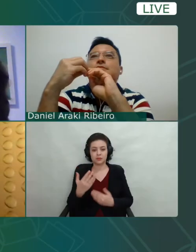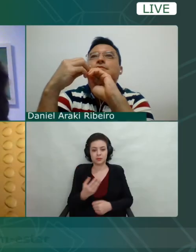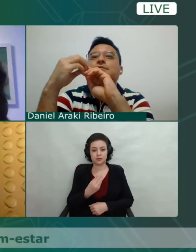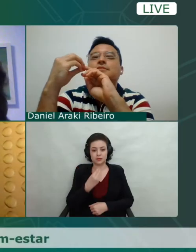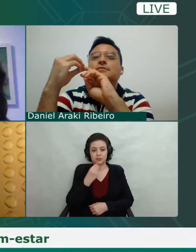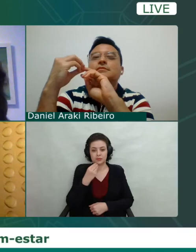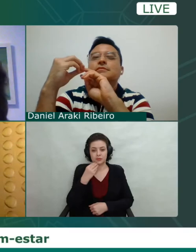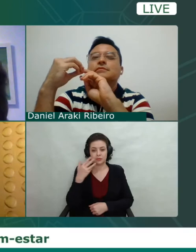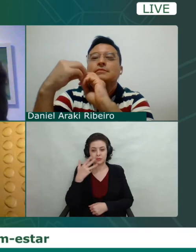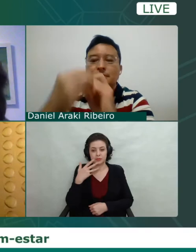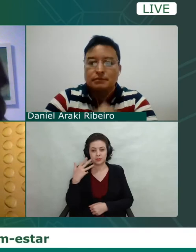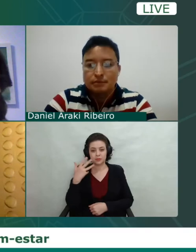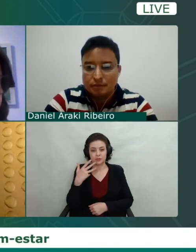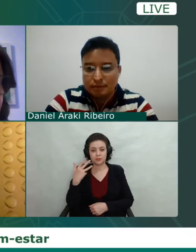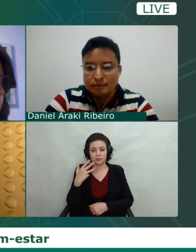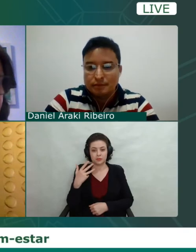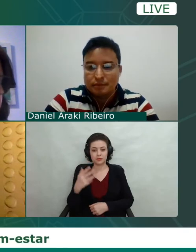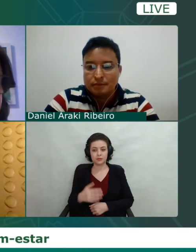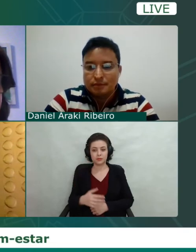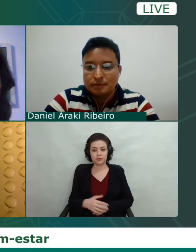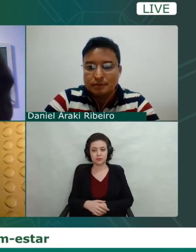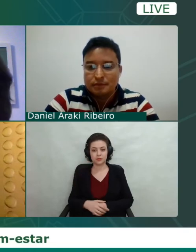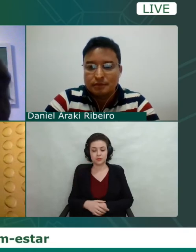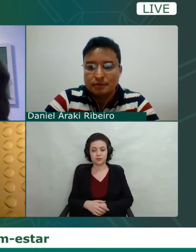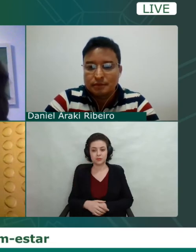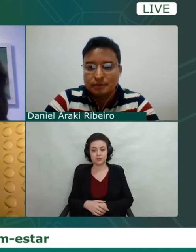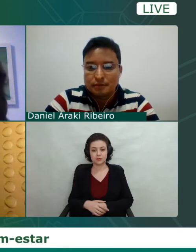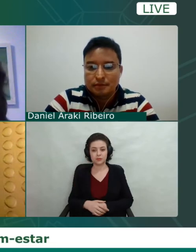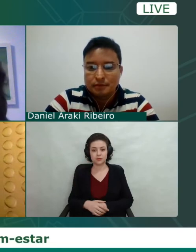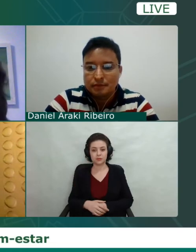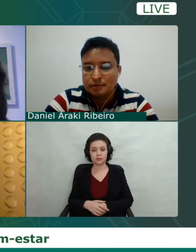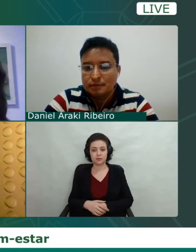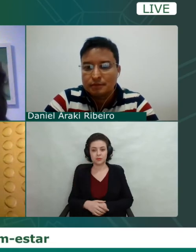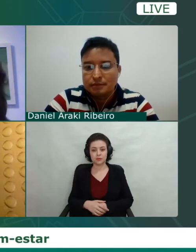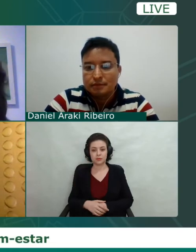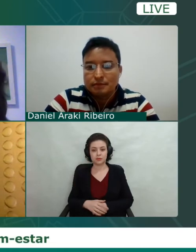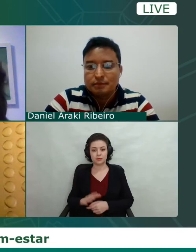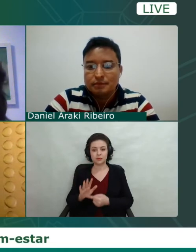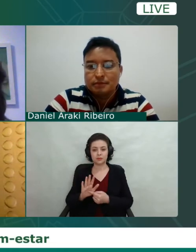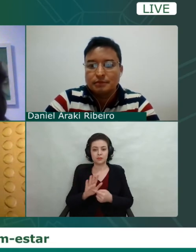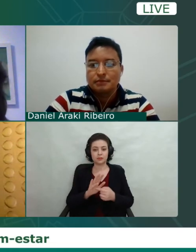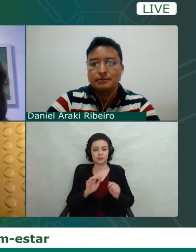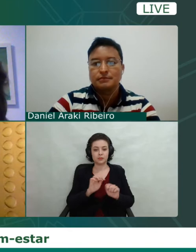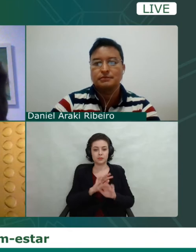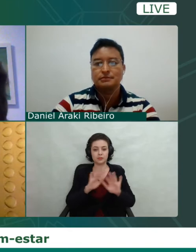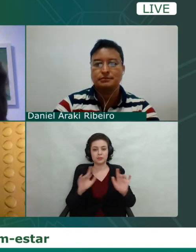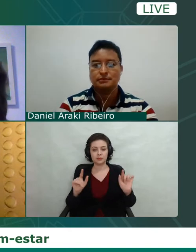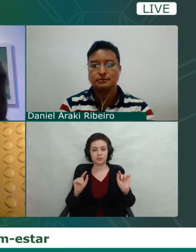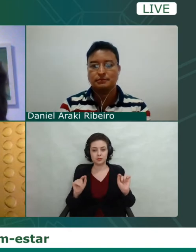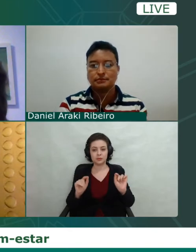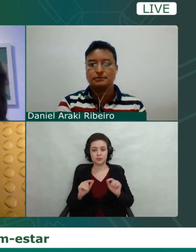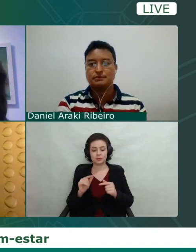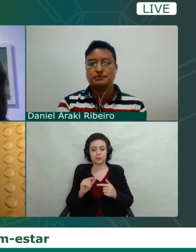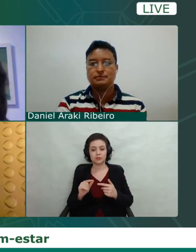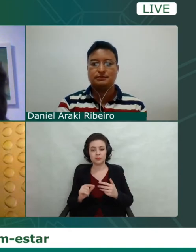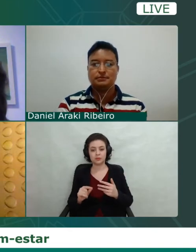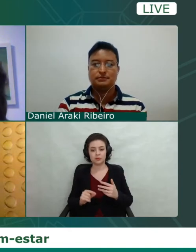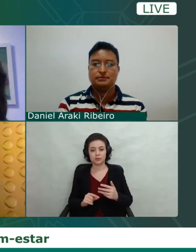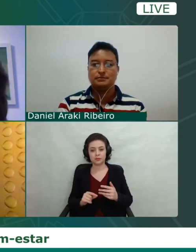esse trabalho e mostrar, deixar claro todos os riscos que nós temos